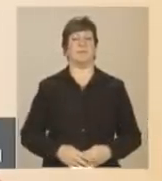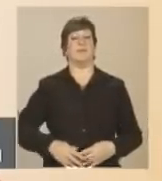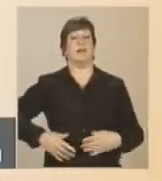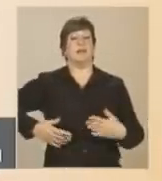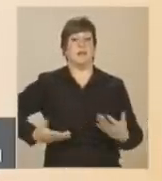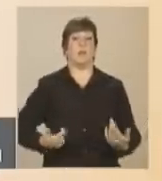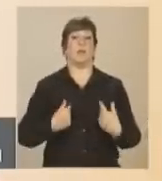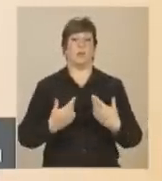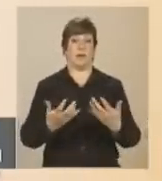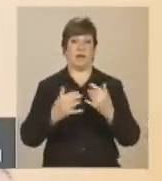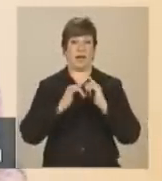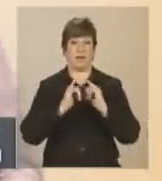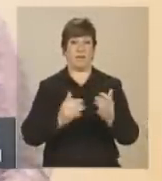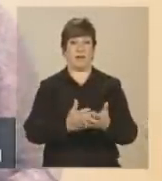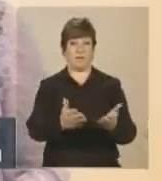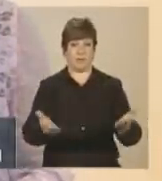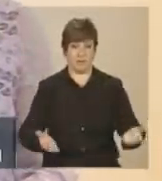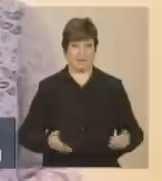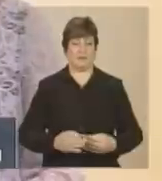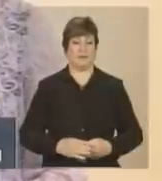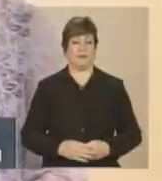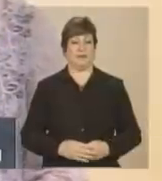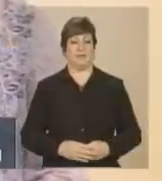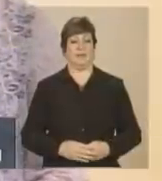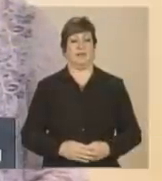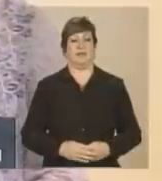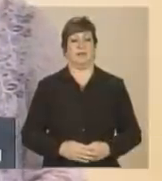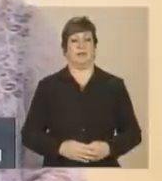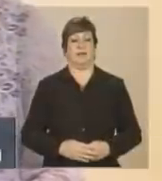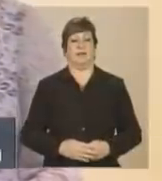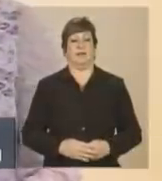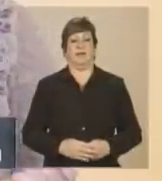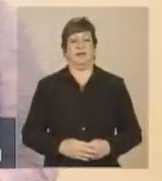Finalmente, eu queria dizer para vocês que